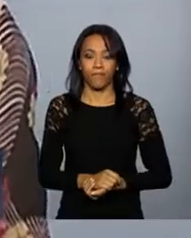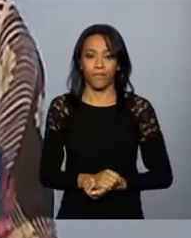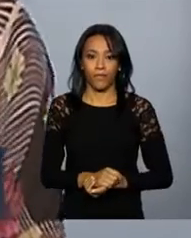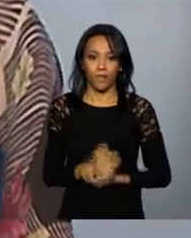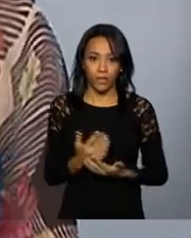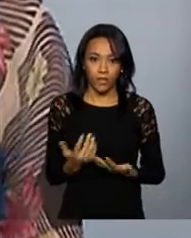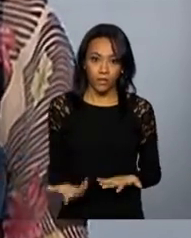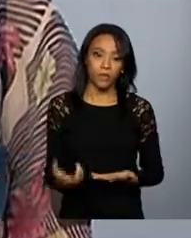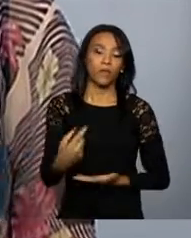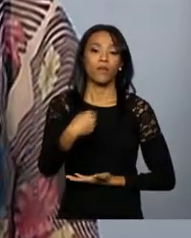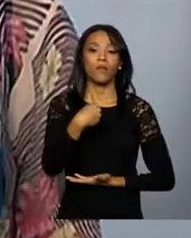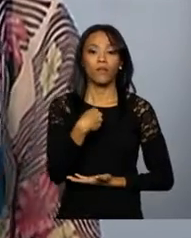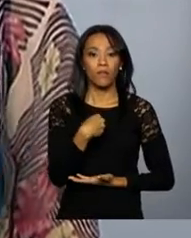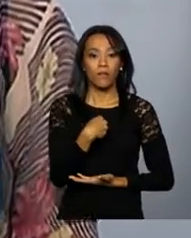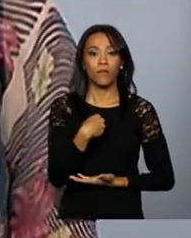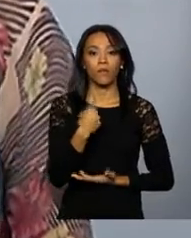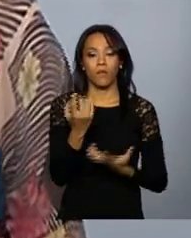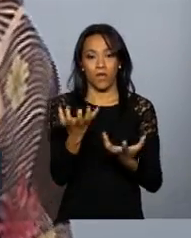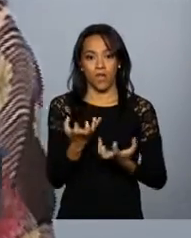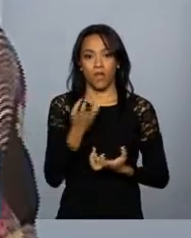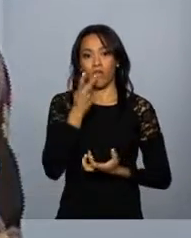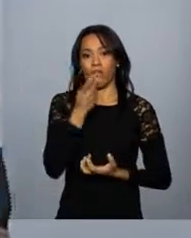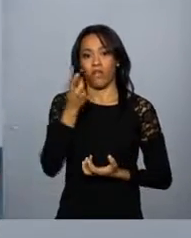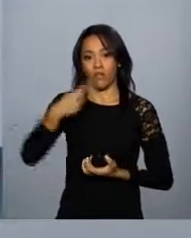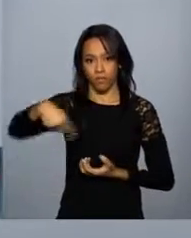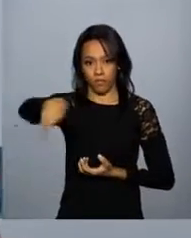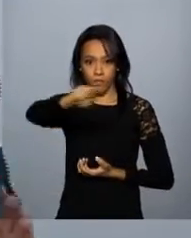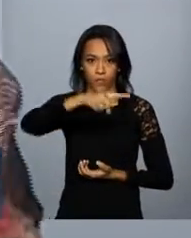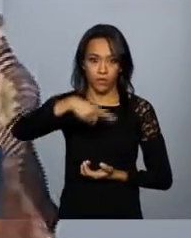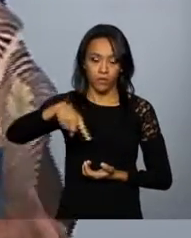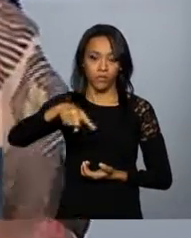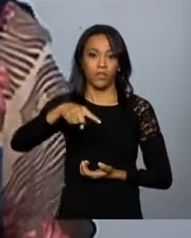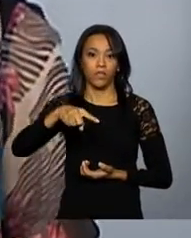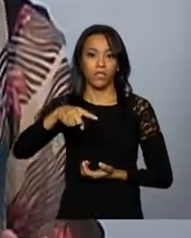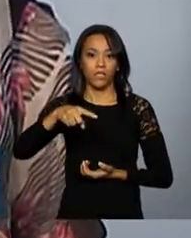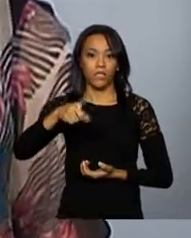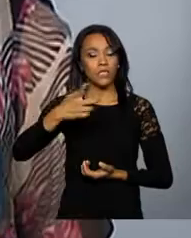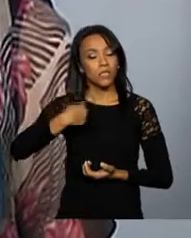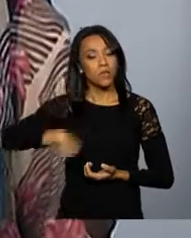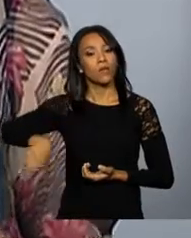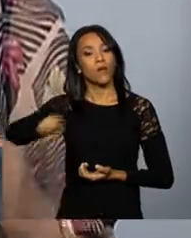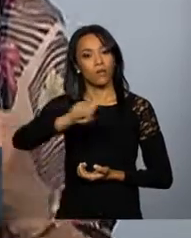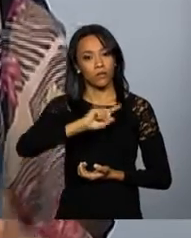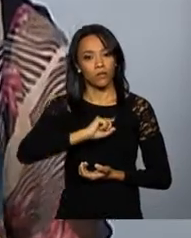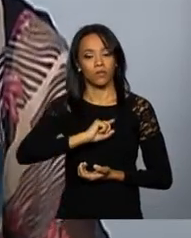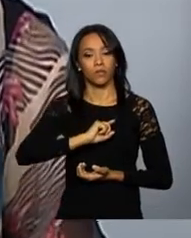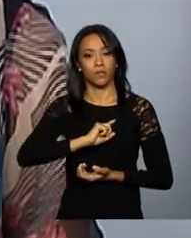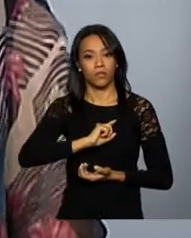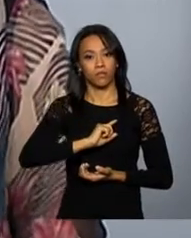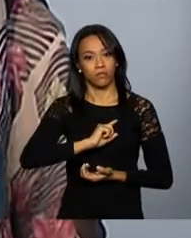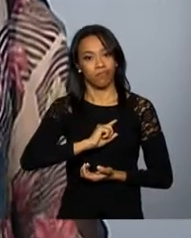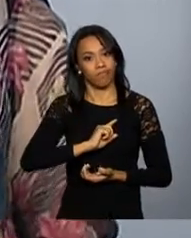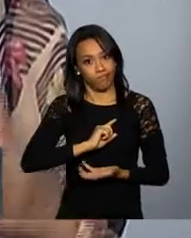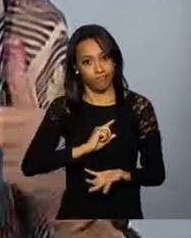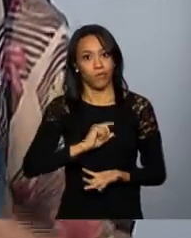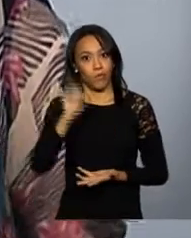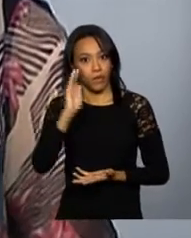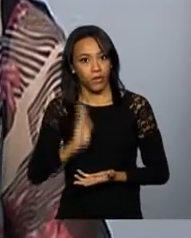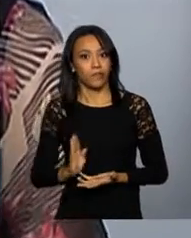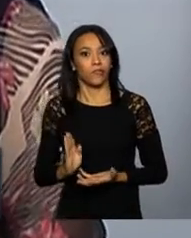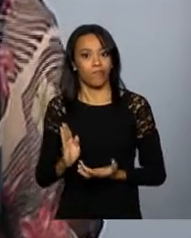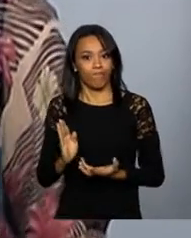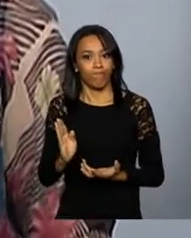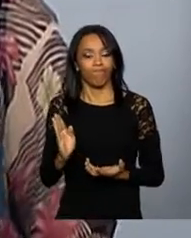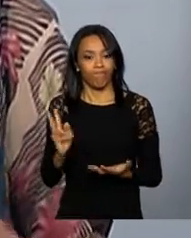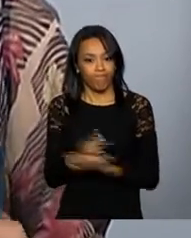Eu quero dizer para vocês que nós passamos, o Brasil passa, nós temos